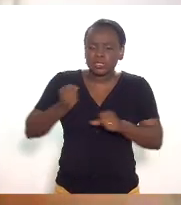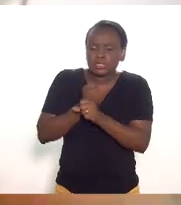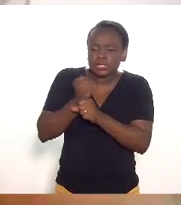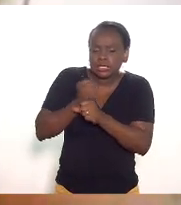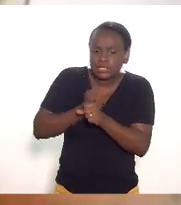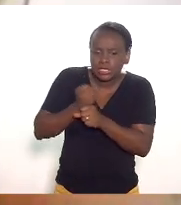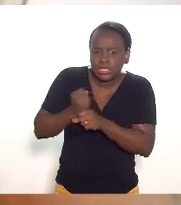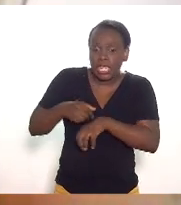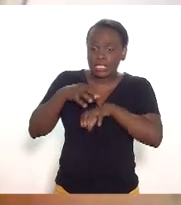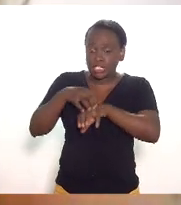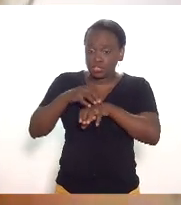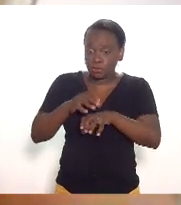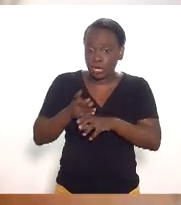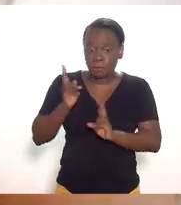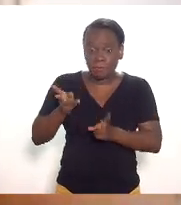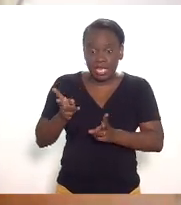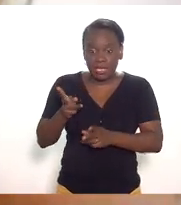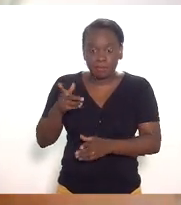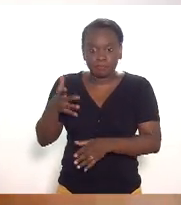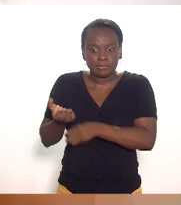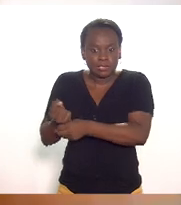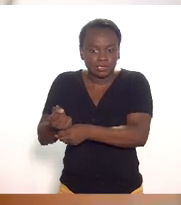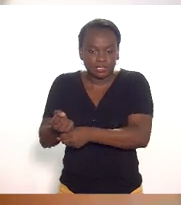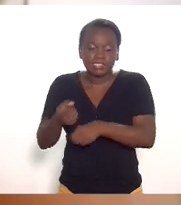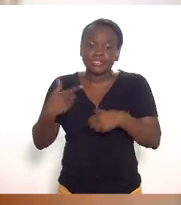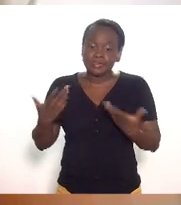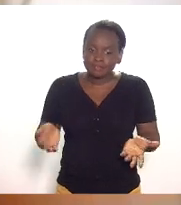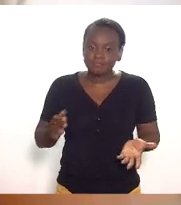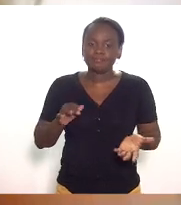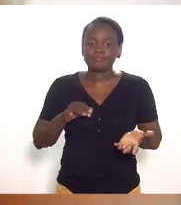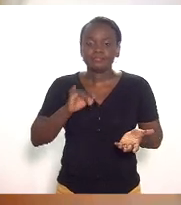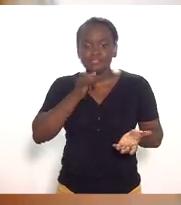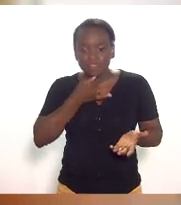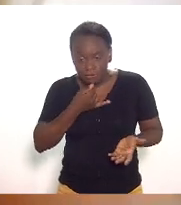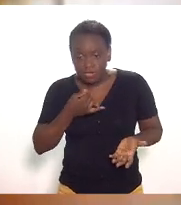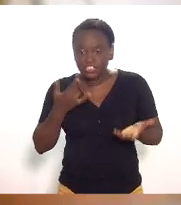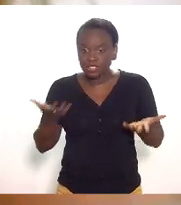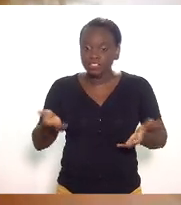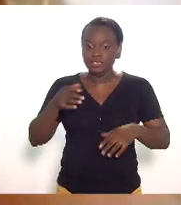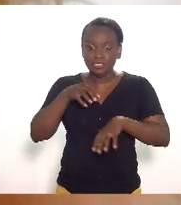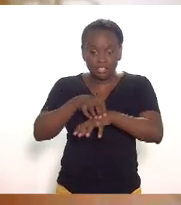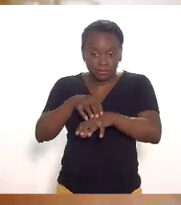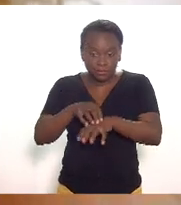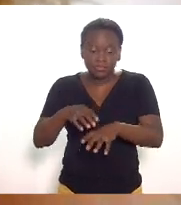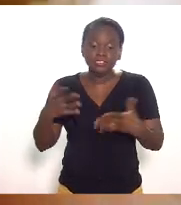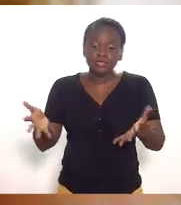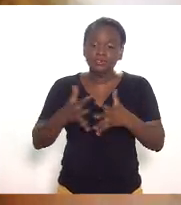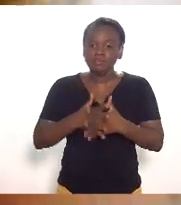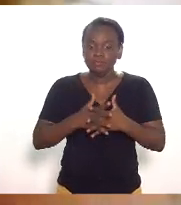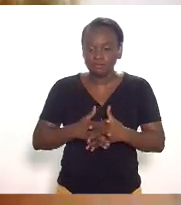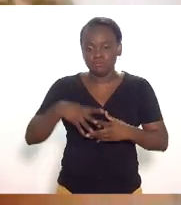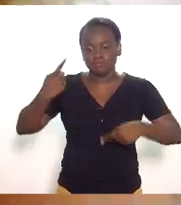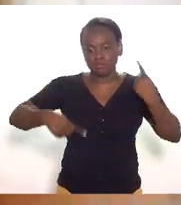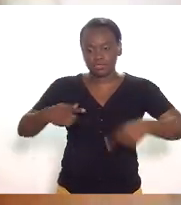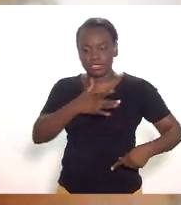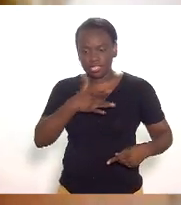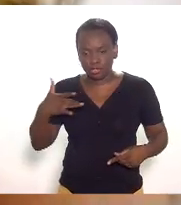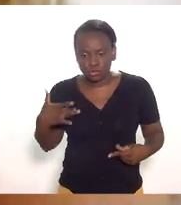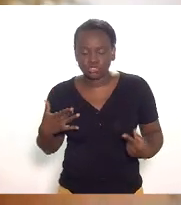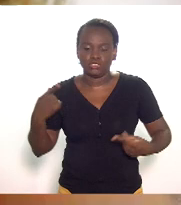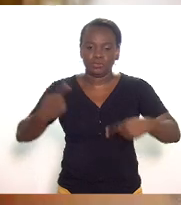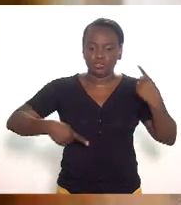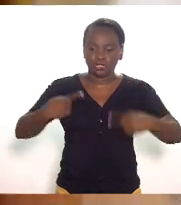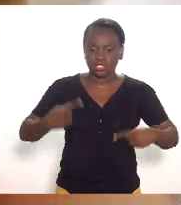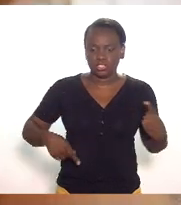do transporte. E, infelizmente, a política de transporte ela interfere na política de saúde, na